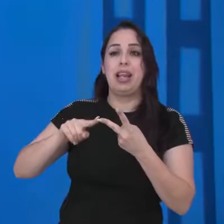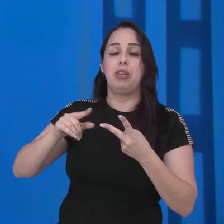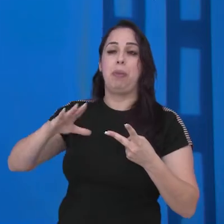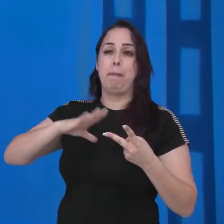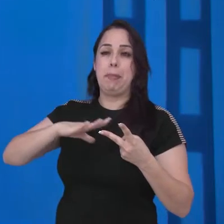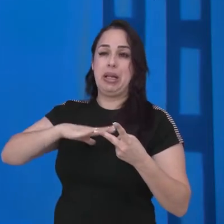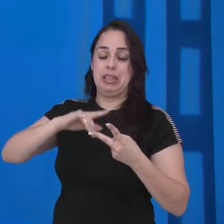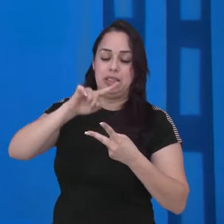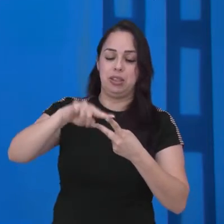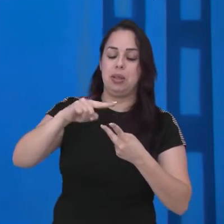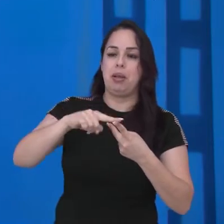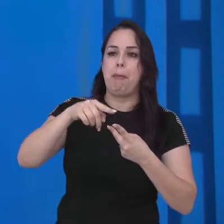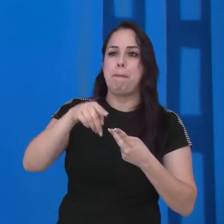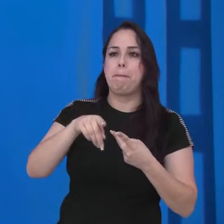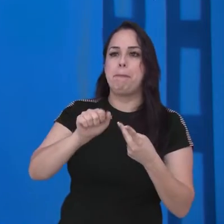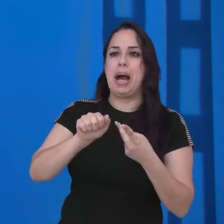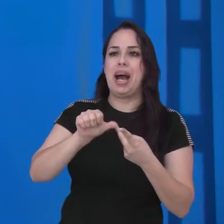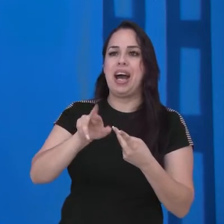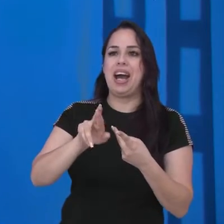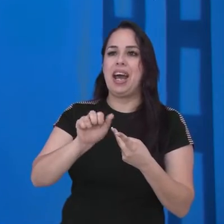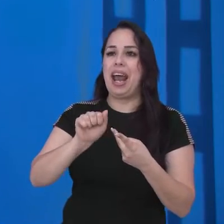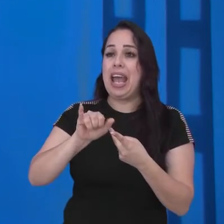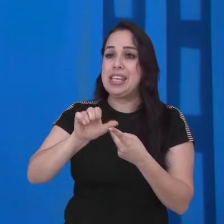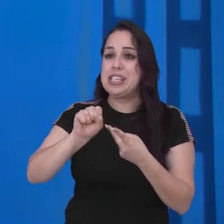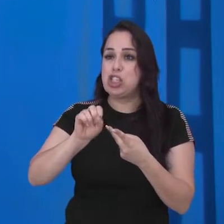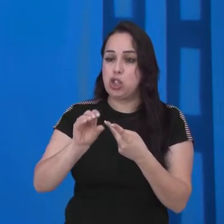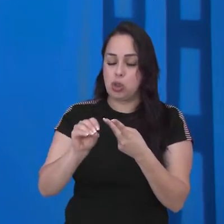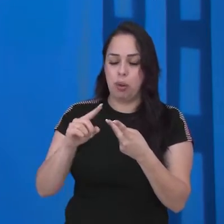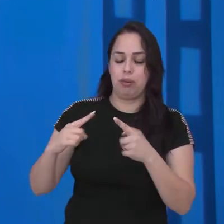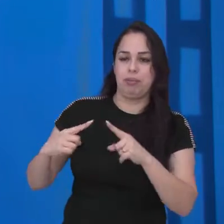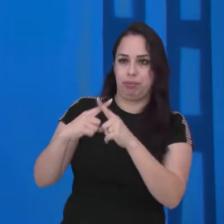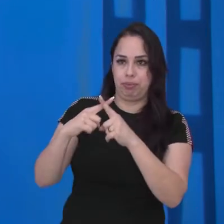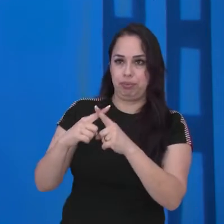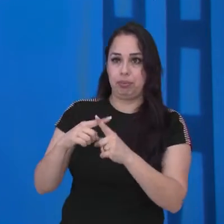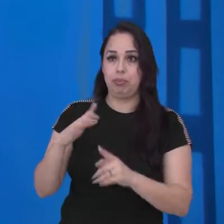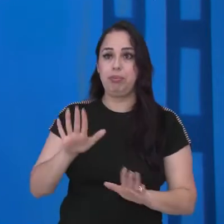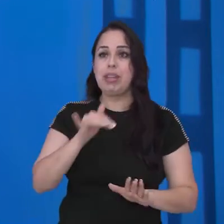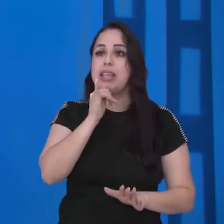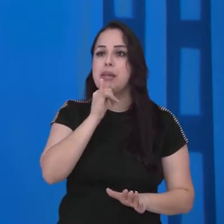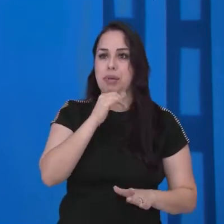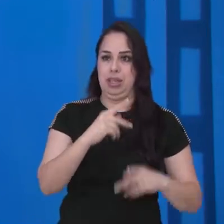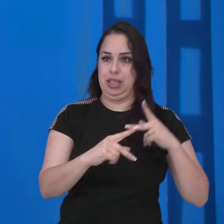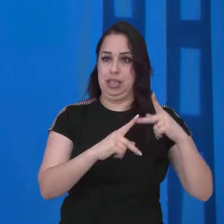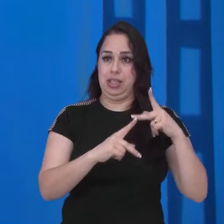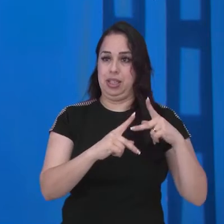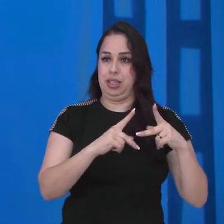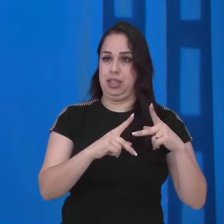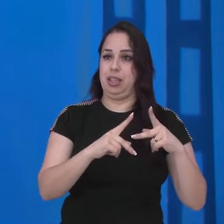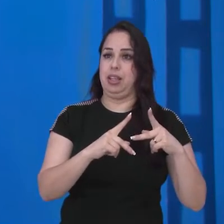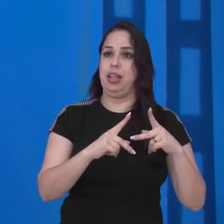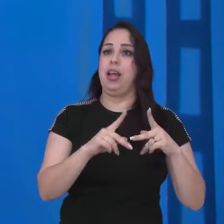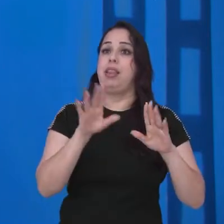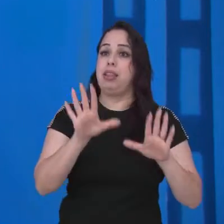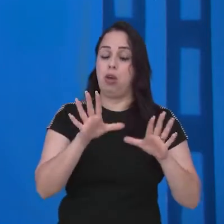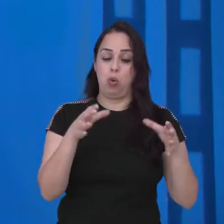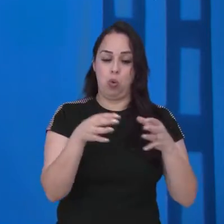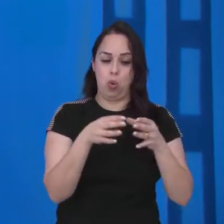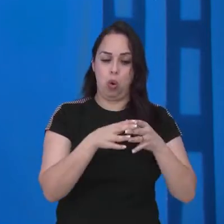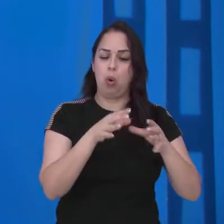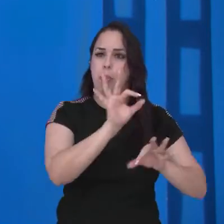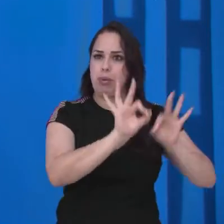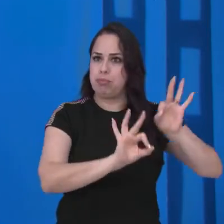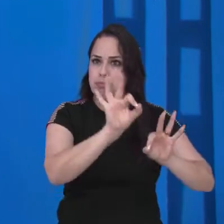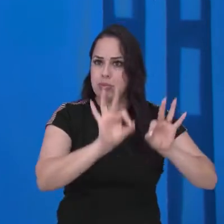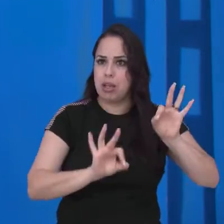né? Porque a gente lá como aqui em São José, tem uma liga de batalhas MCs, que é uma liga que organiza